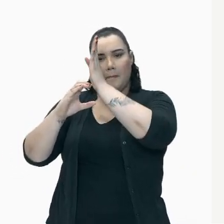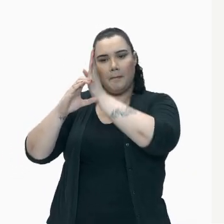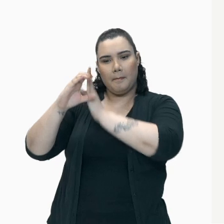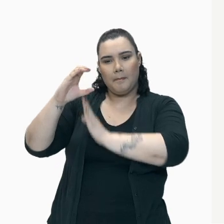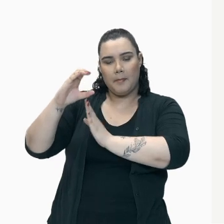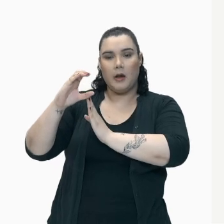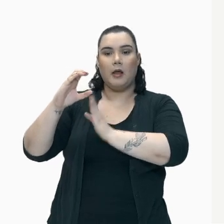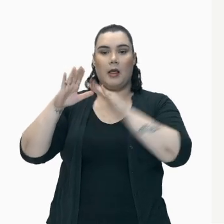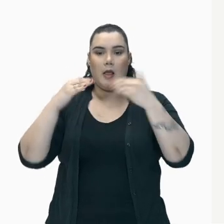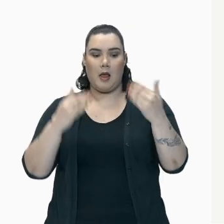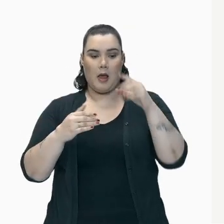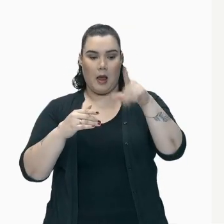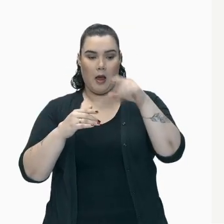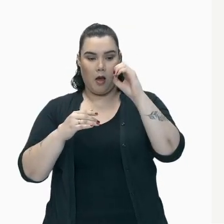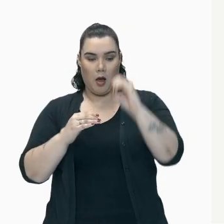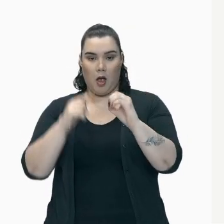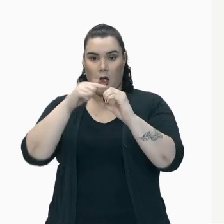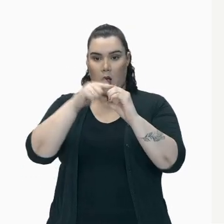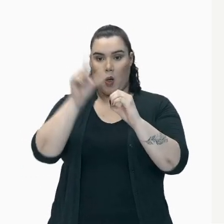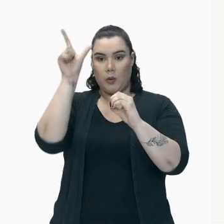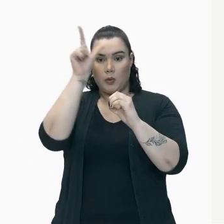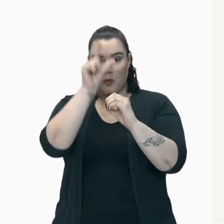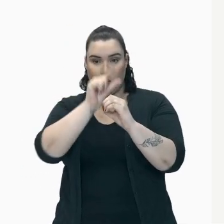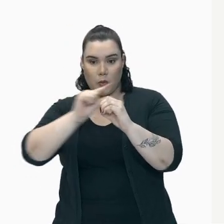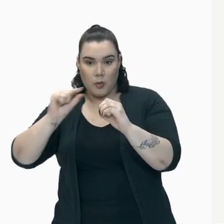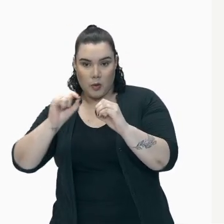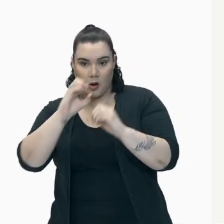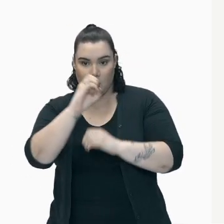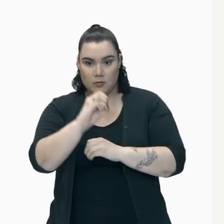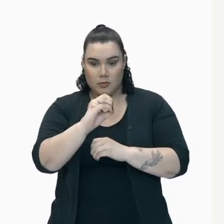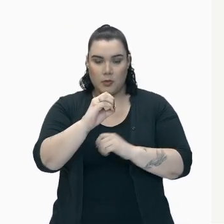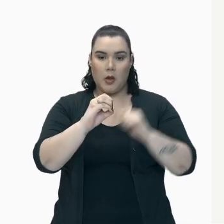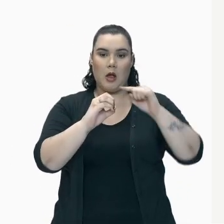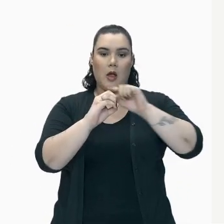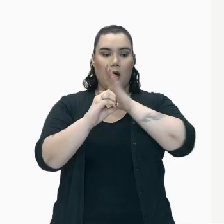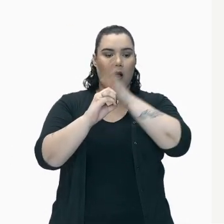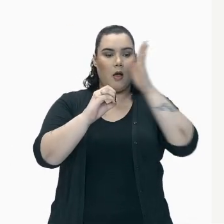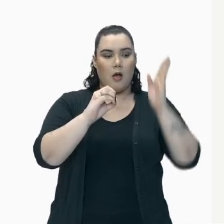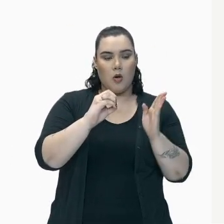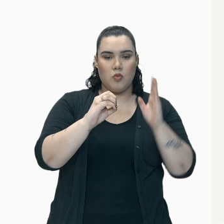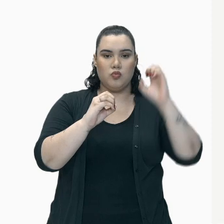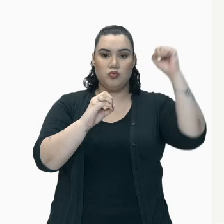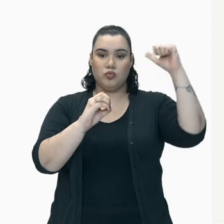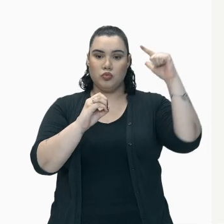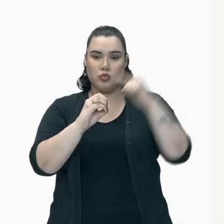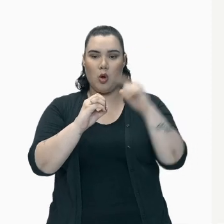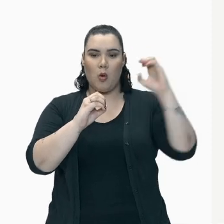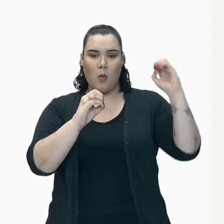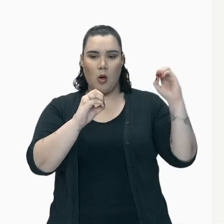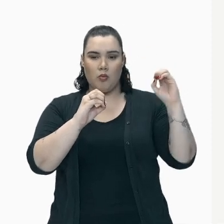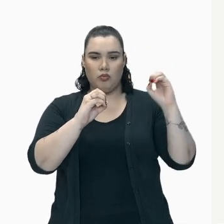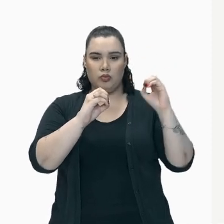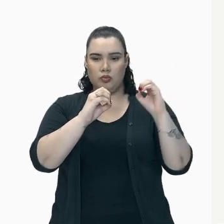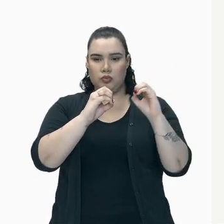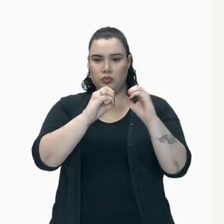o eclipse mesmo, mais forte, é uma sombra muito pequenininha por aqui, assim, por essa região, né? Porque é onde